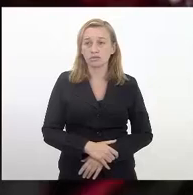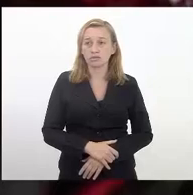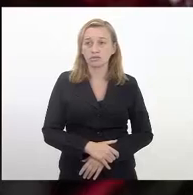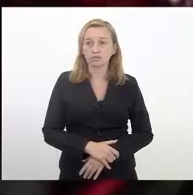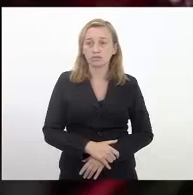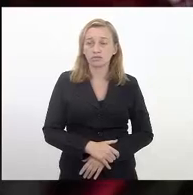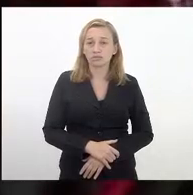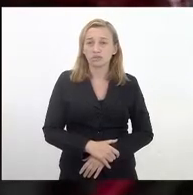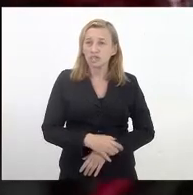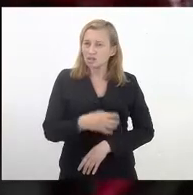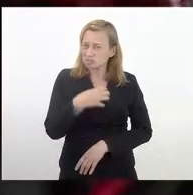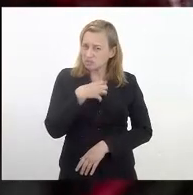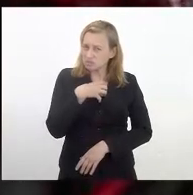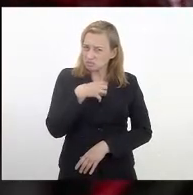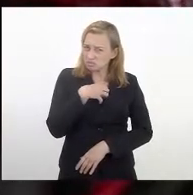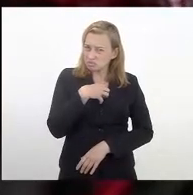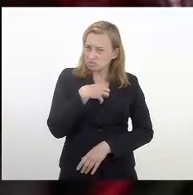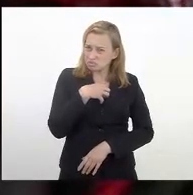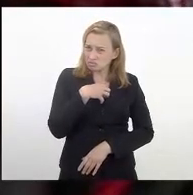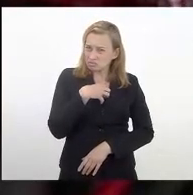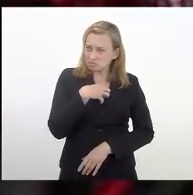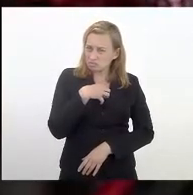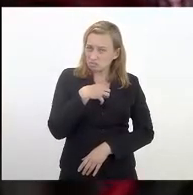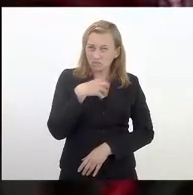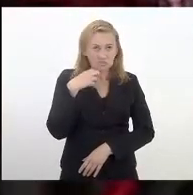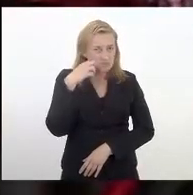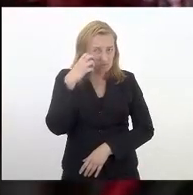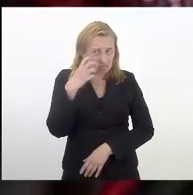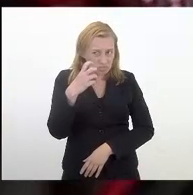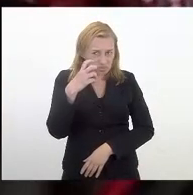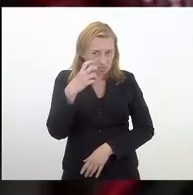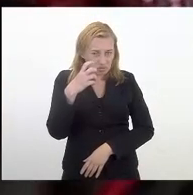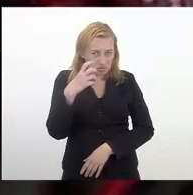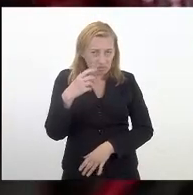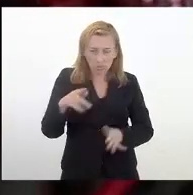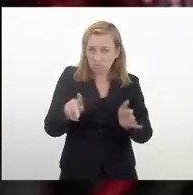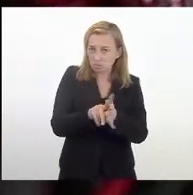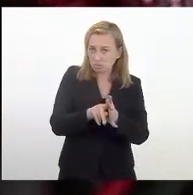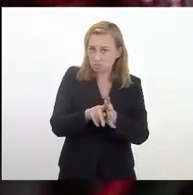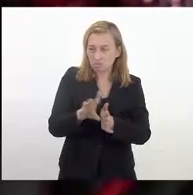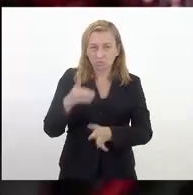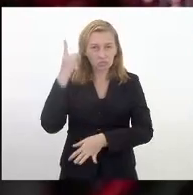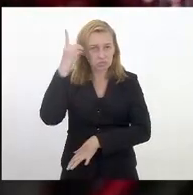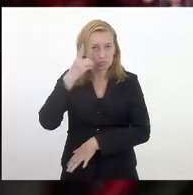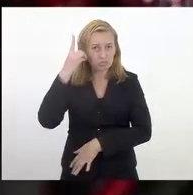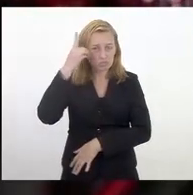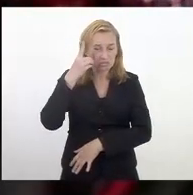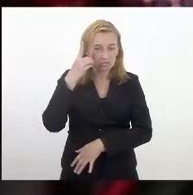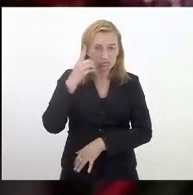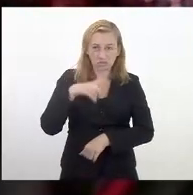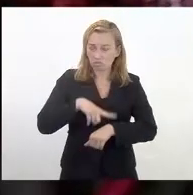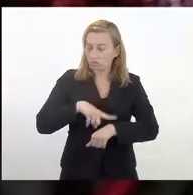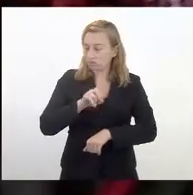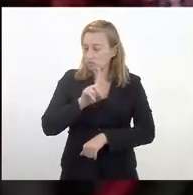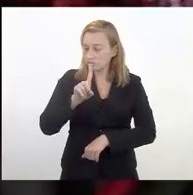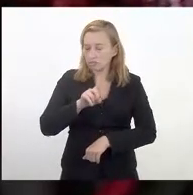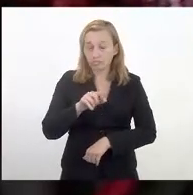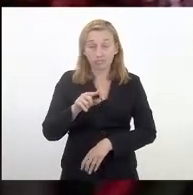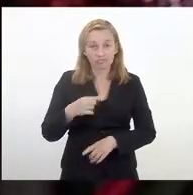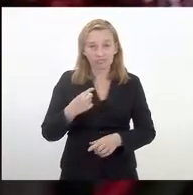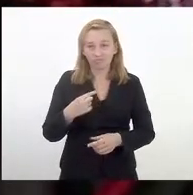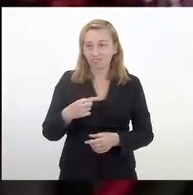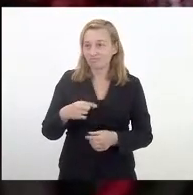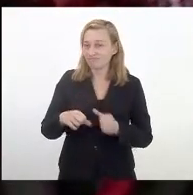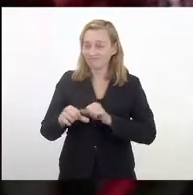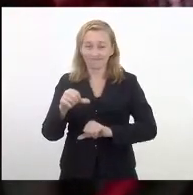não me sinto de maneira nenhuma envergonhada de compor O parlamento Fluminense nesse momento muito